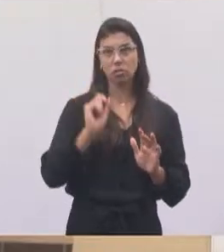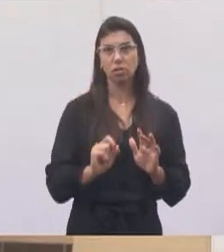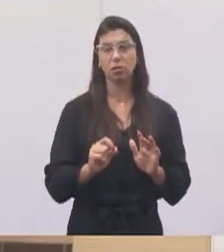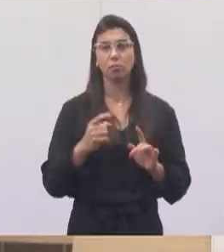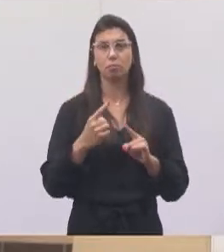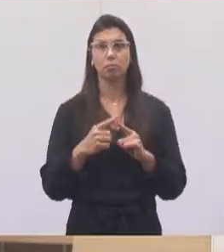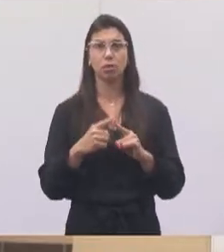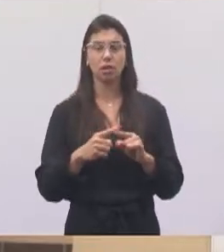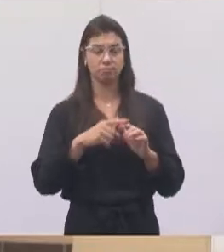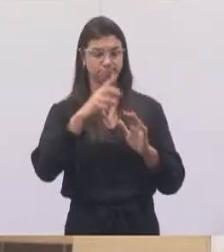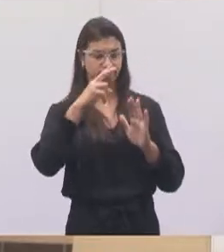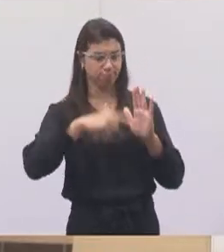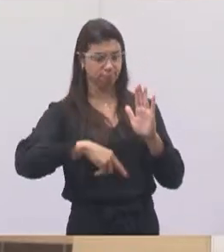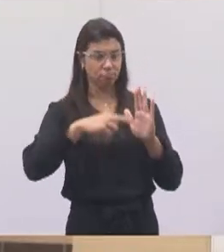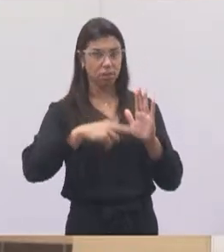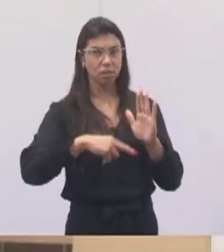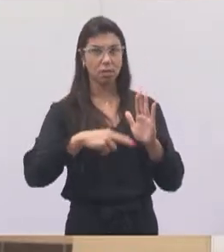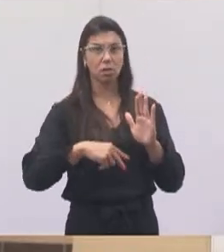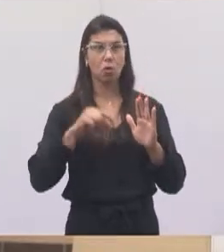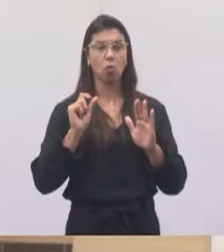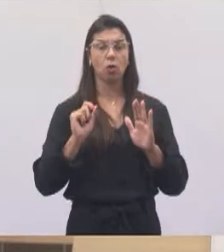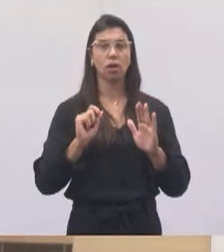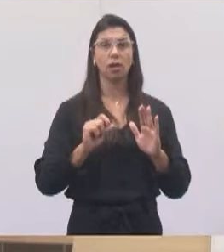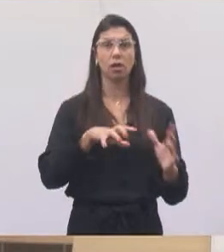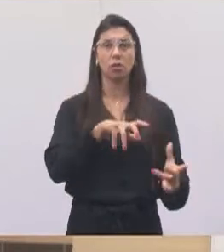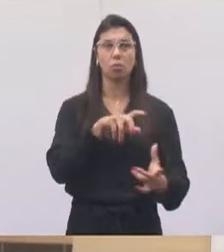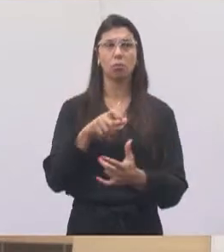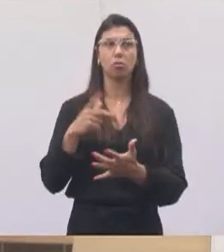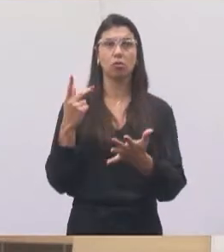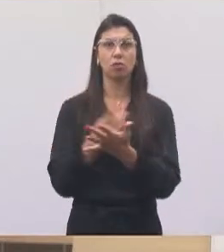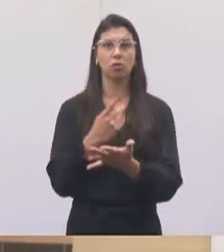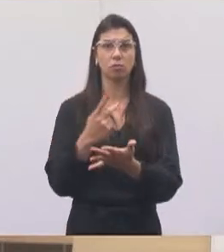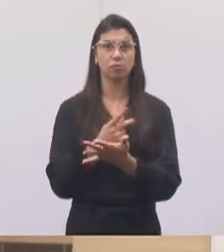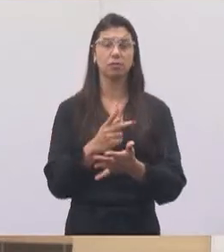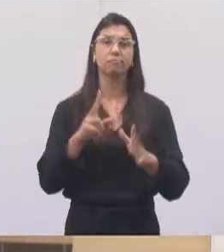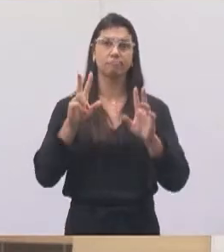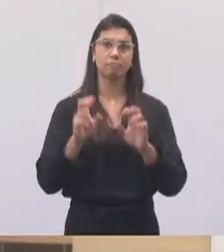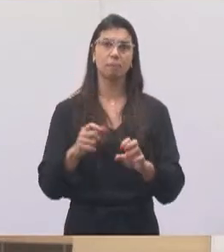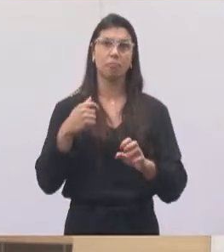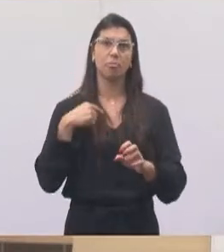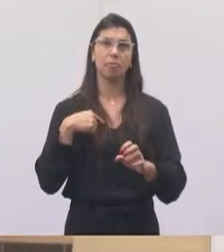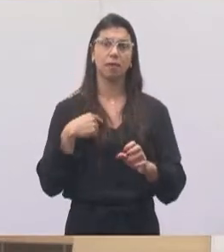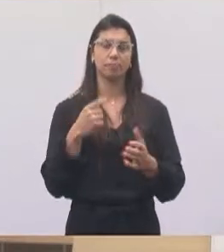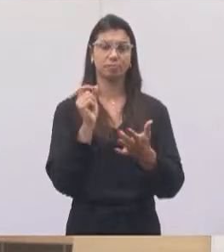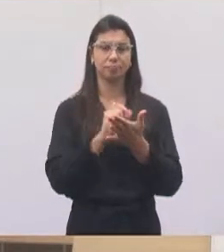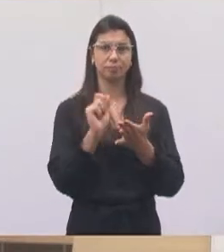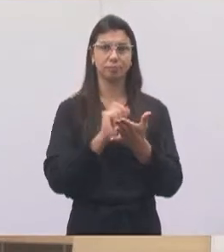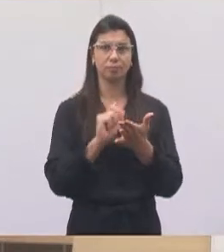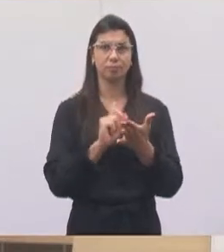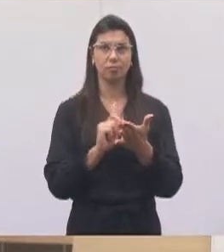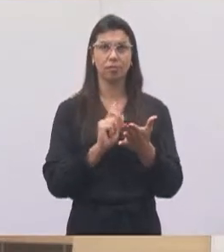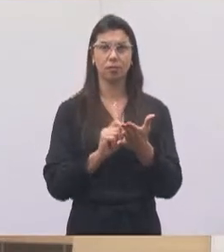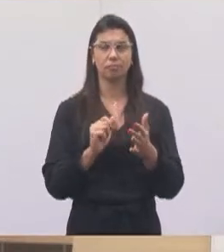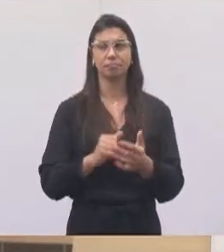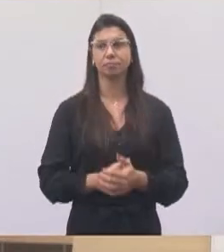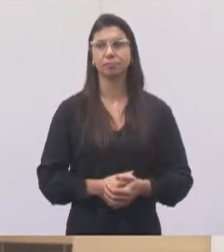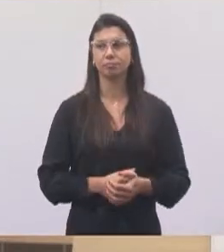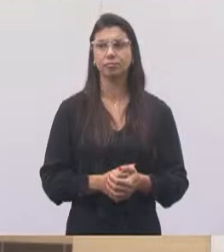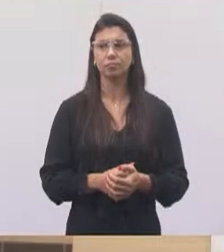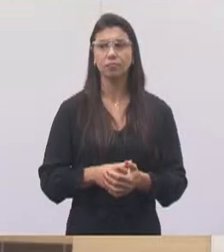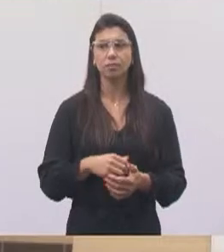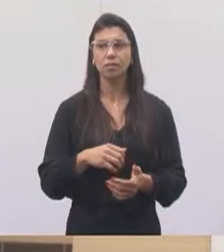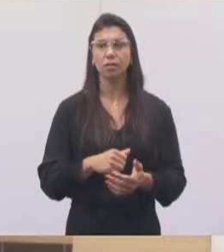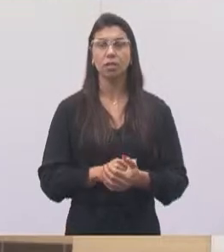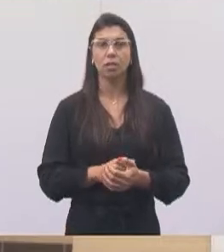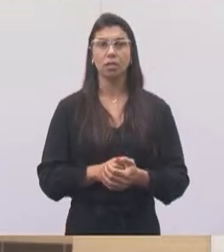lendo a respeito do que acontece no mundo com relação a isso, eu fiz uma pequena anotação. 1 em cada 9 cristãos no mundo